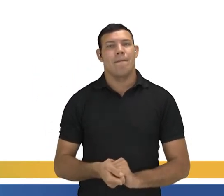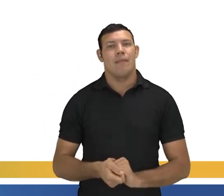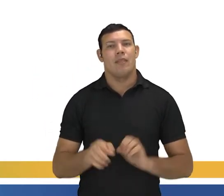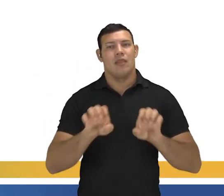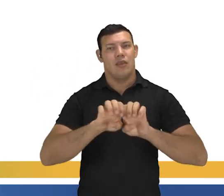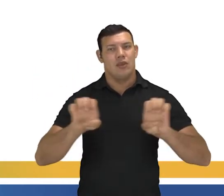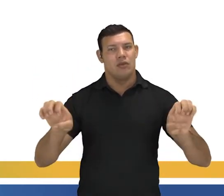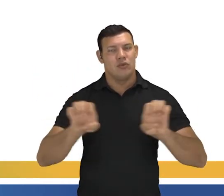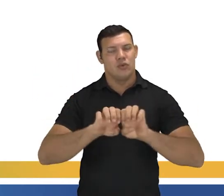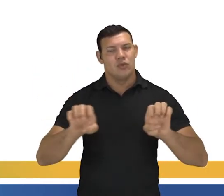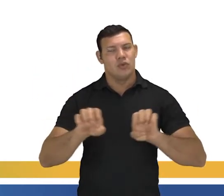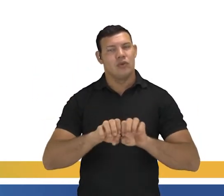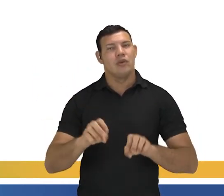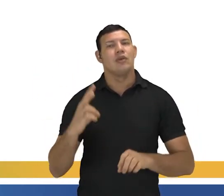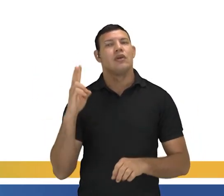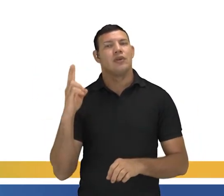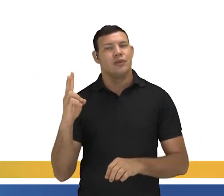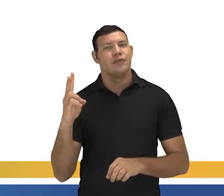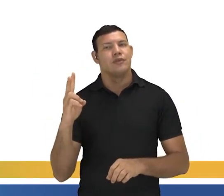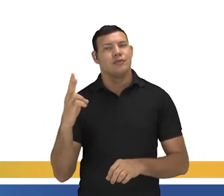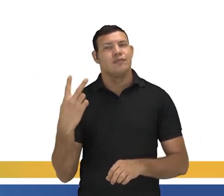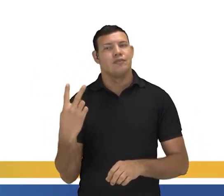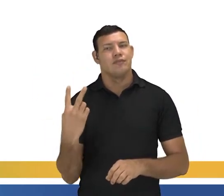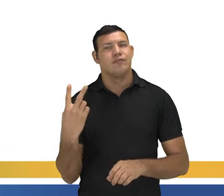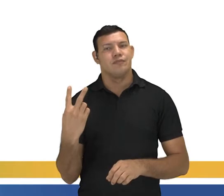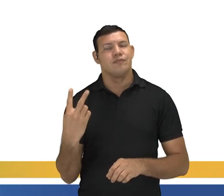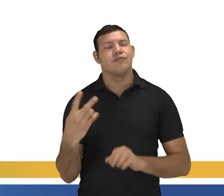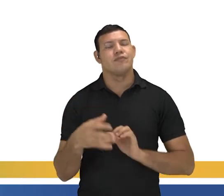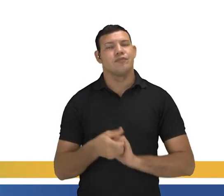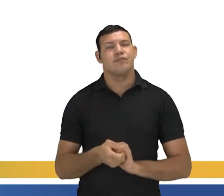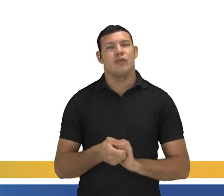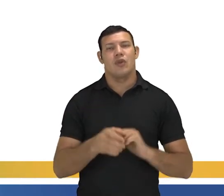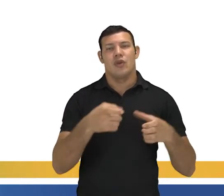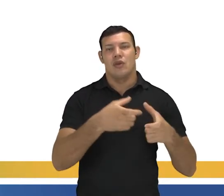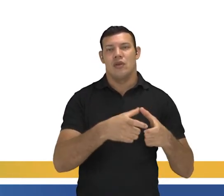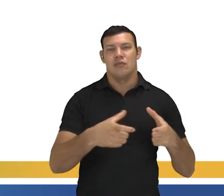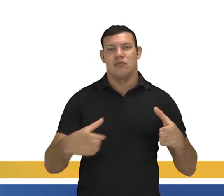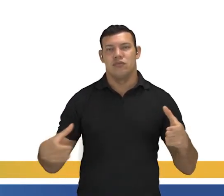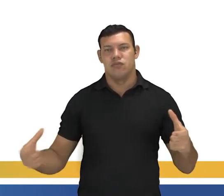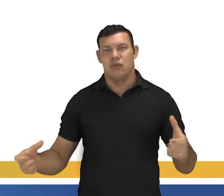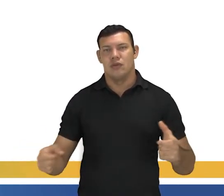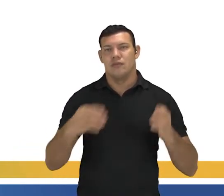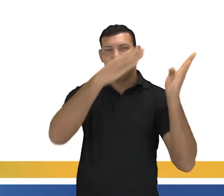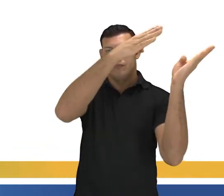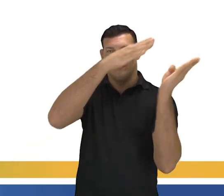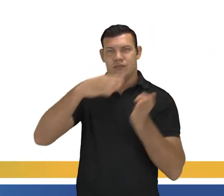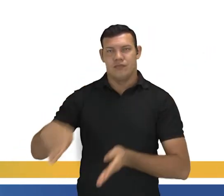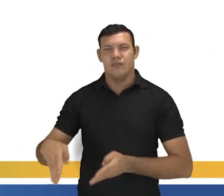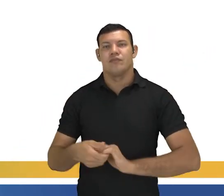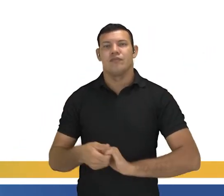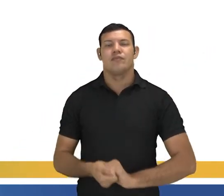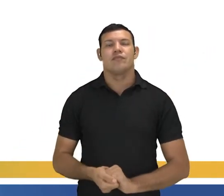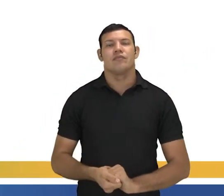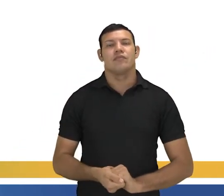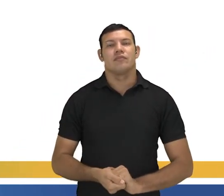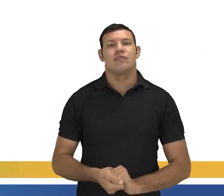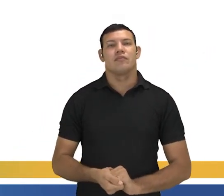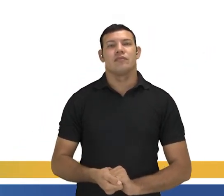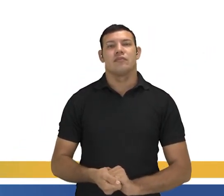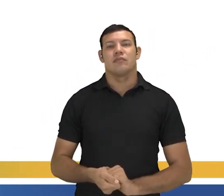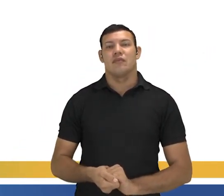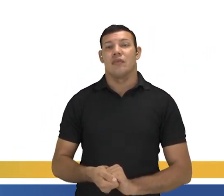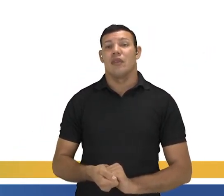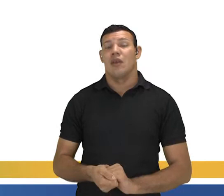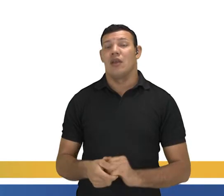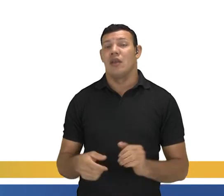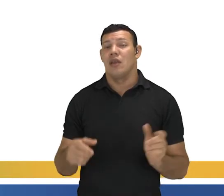ser sempre das duas, da associação em série e da associação em paralelo, conforme a imagem que nós estamos observando aqui de uma